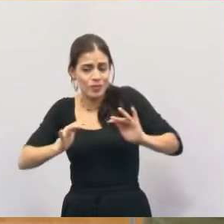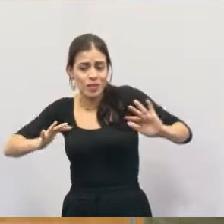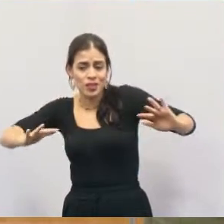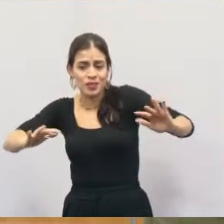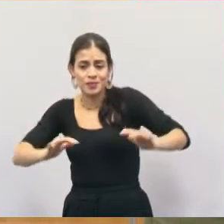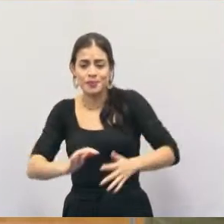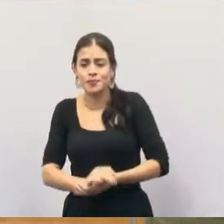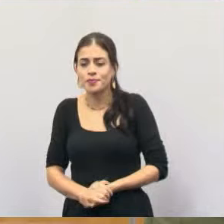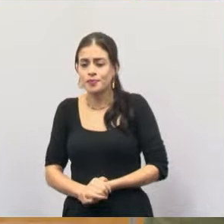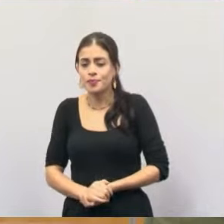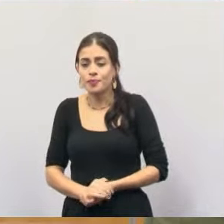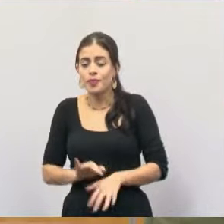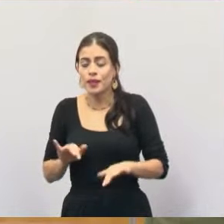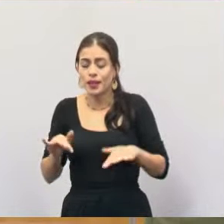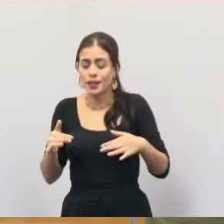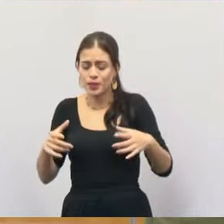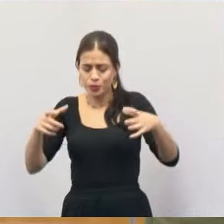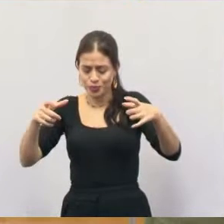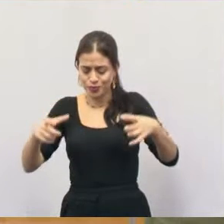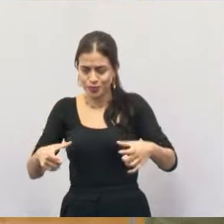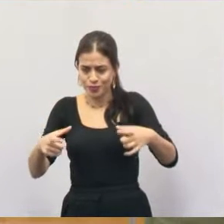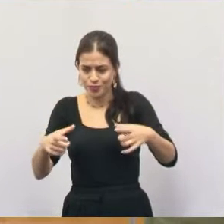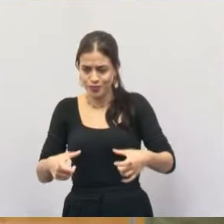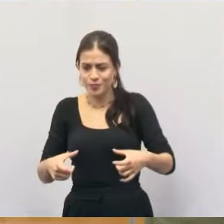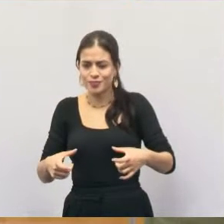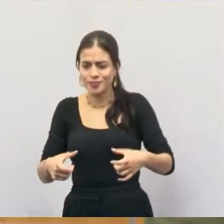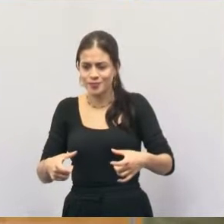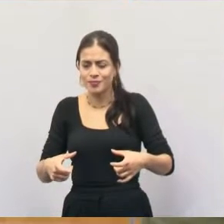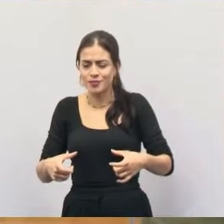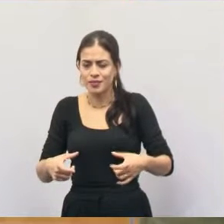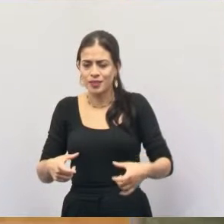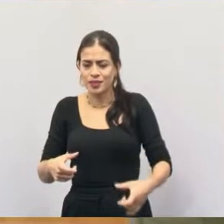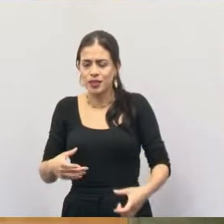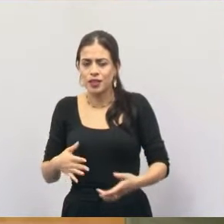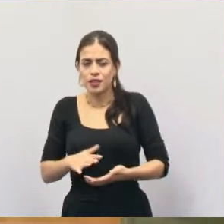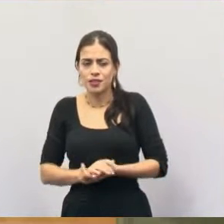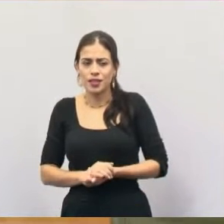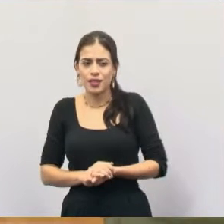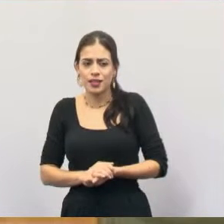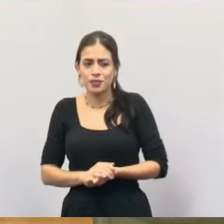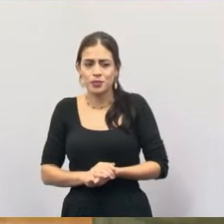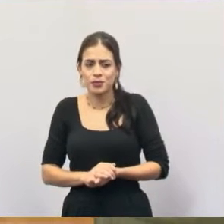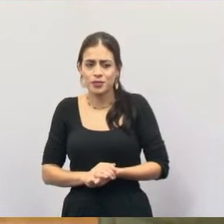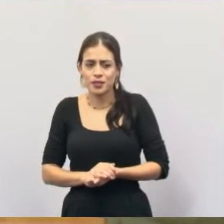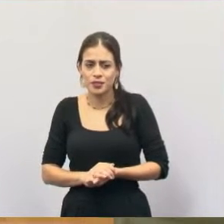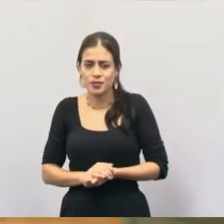Então, esse lugar é sagrado. Para nós, esse lugar é o nosso ponto de